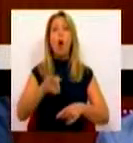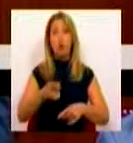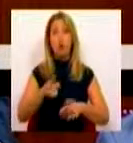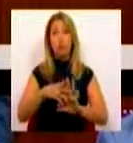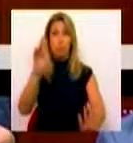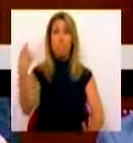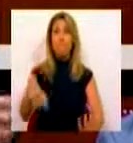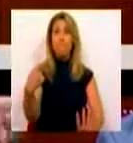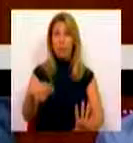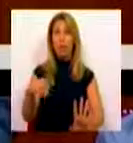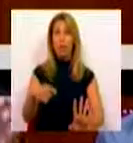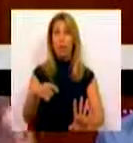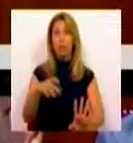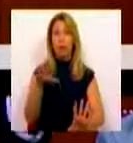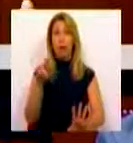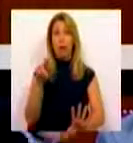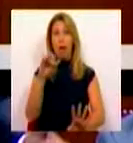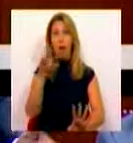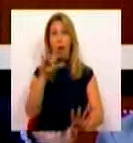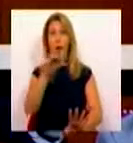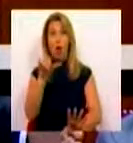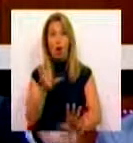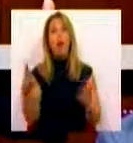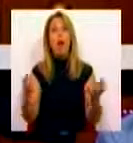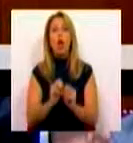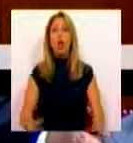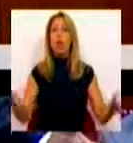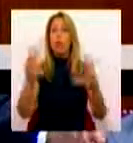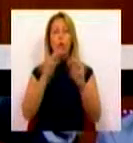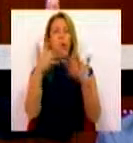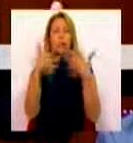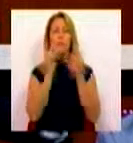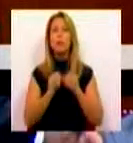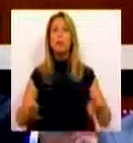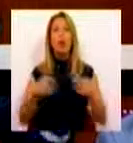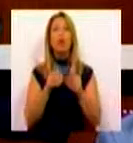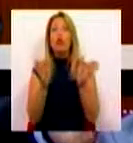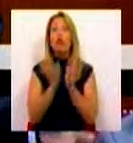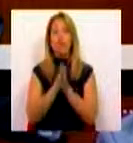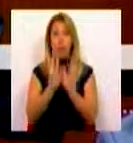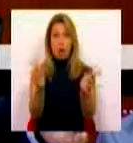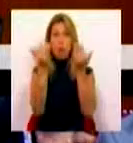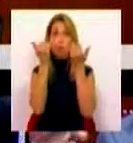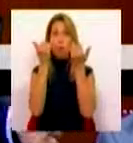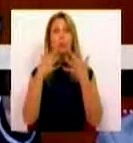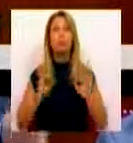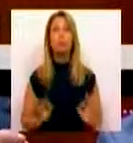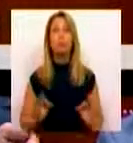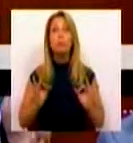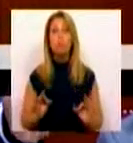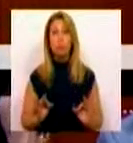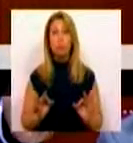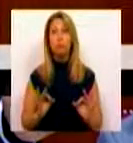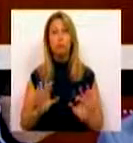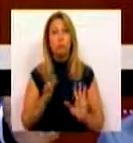Rajoy é que assegurará toda a transparência, toda a informação relativamente a qualquer decisão que